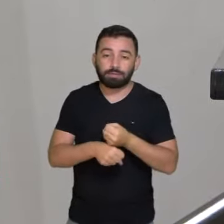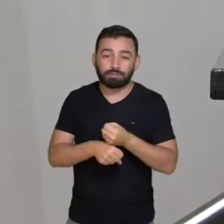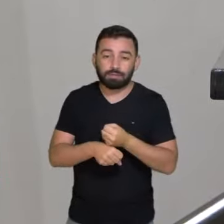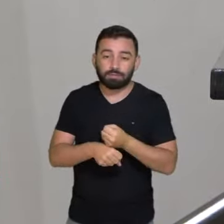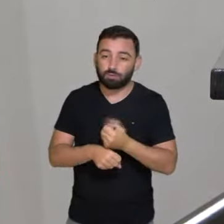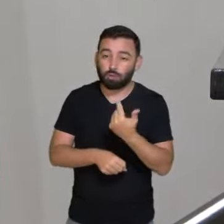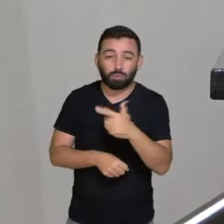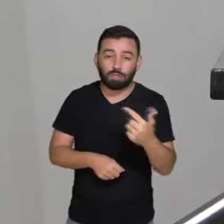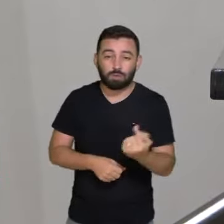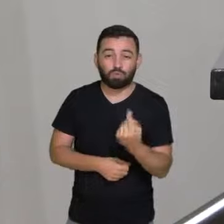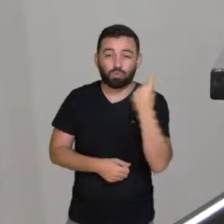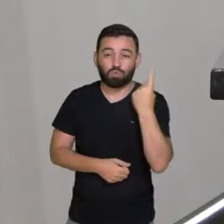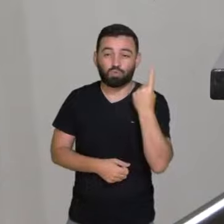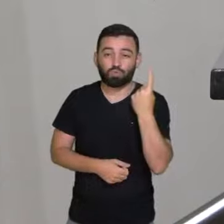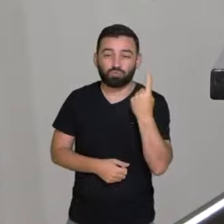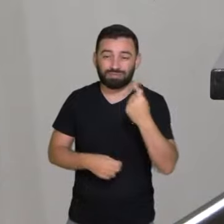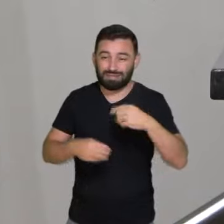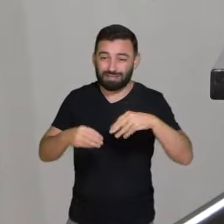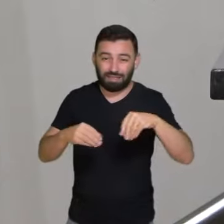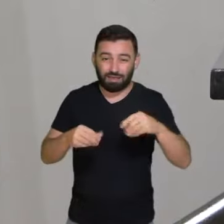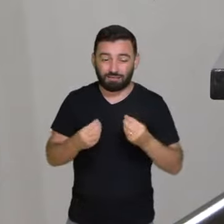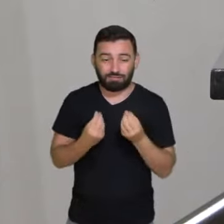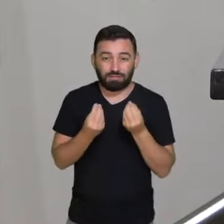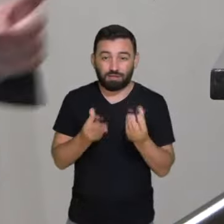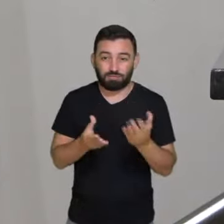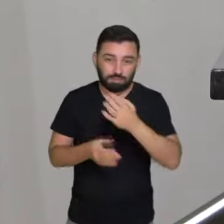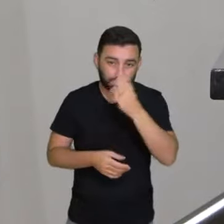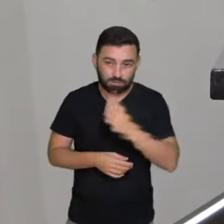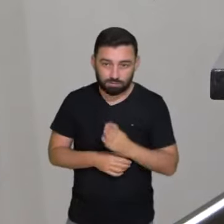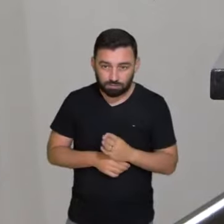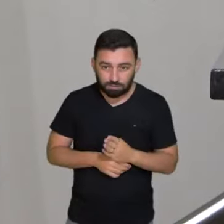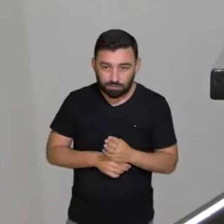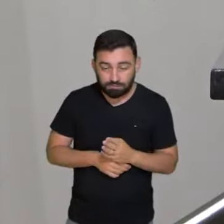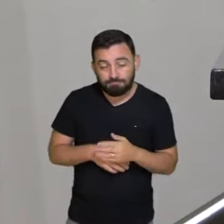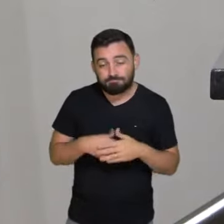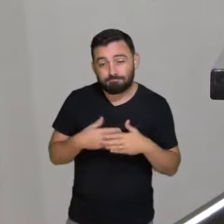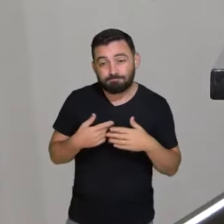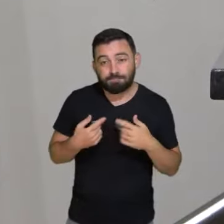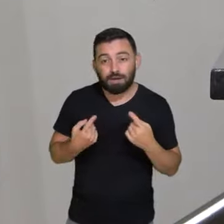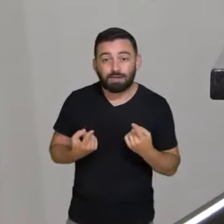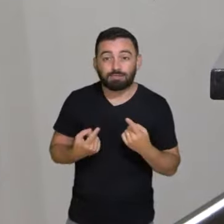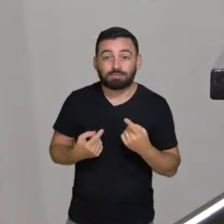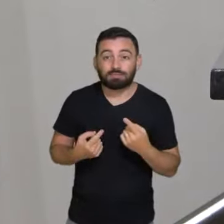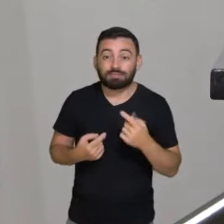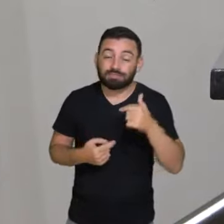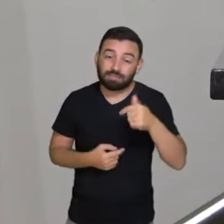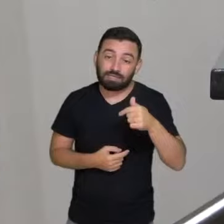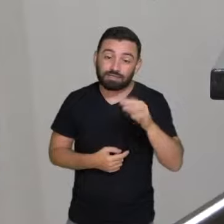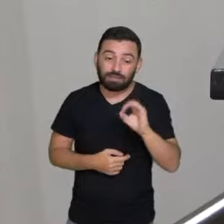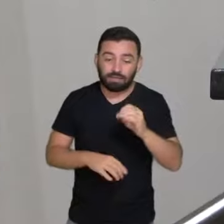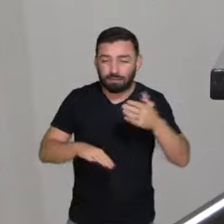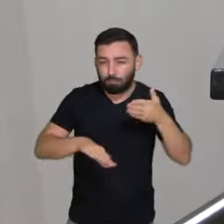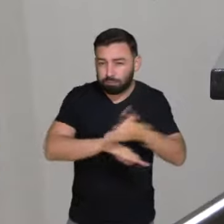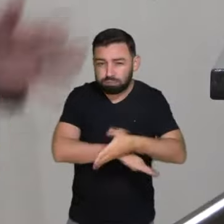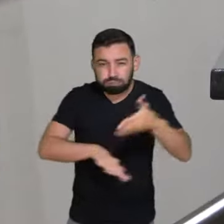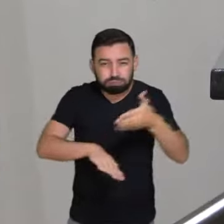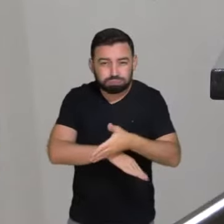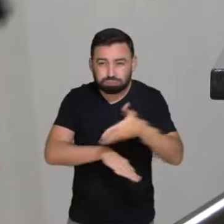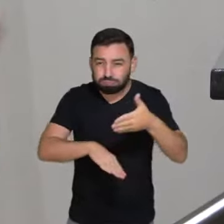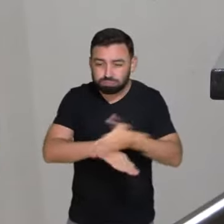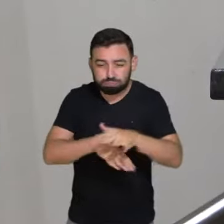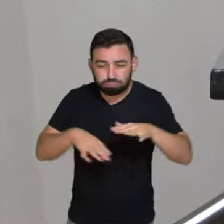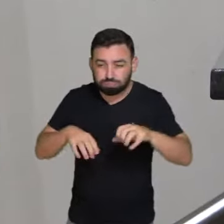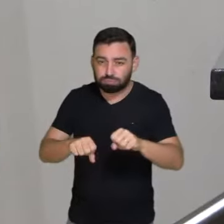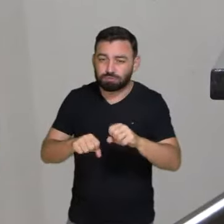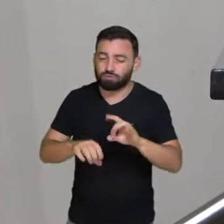um título de terra concedido no Brasil. De contrapartida, mais de 70 invasões. Seria isso, presidente.